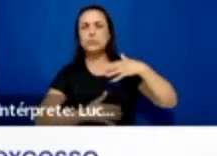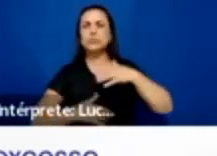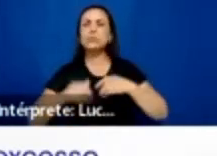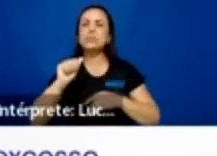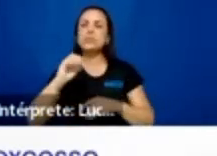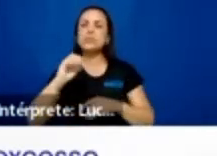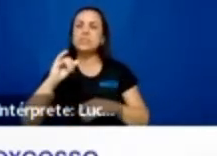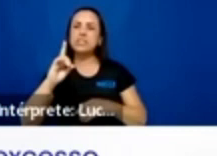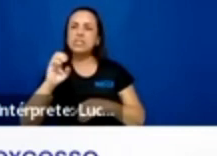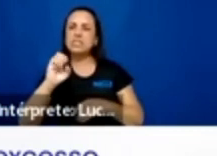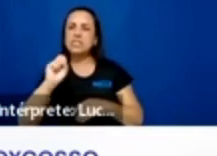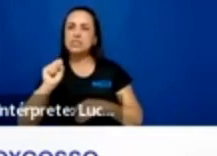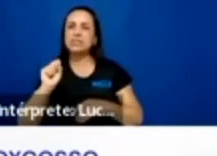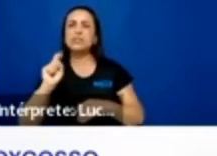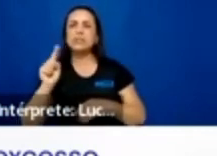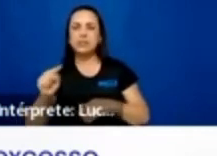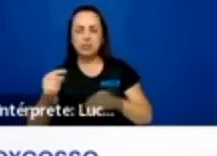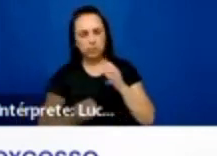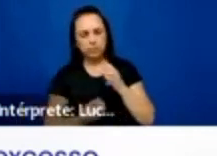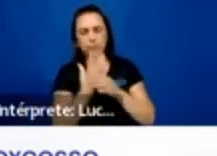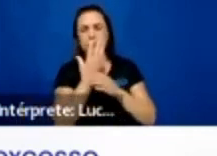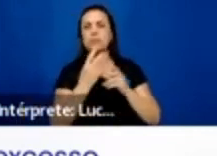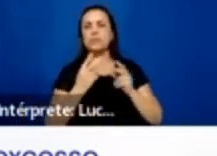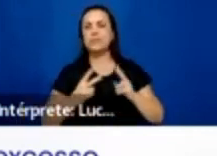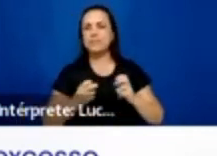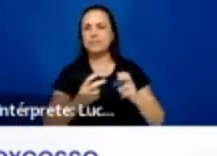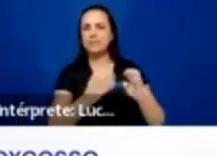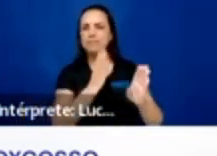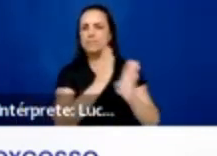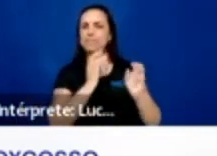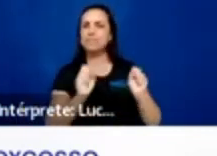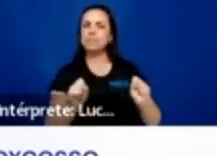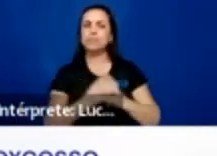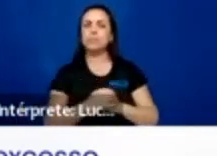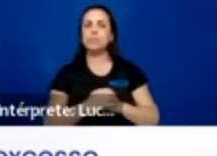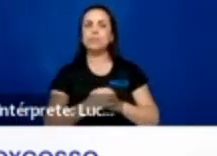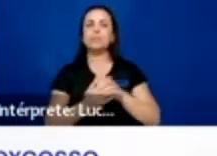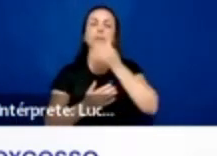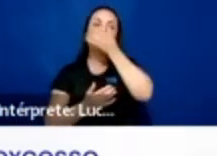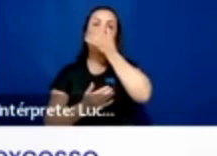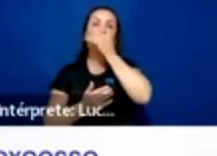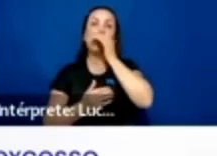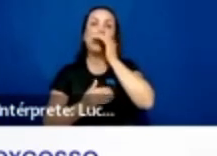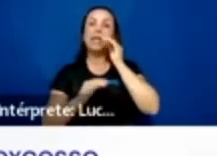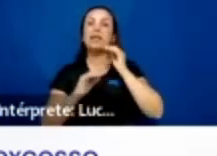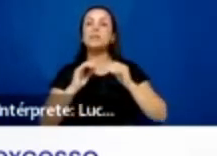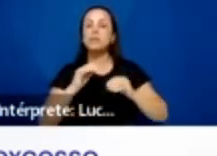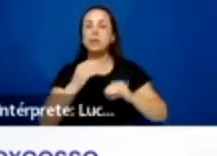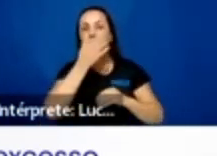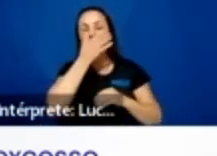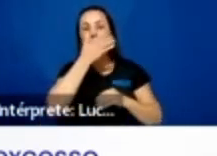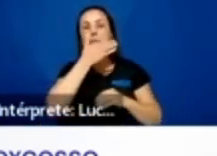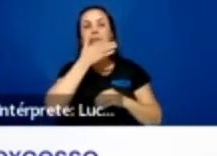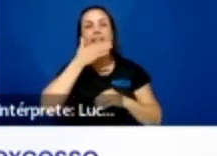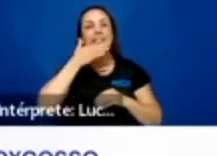certo? E nós também sabemos também que o radical livre é o átomo isolado de oxigênio, um